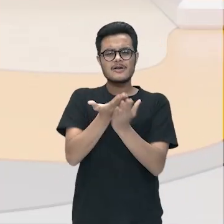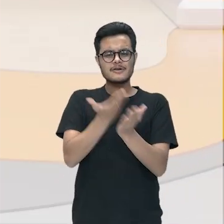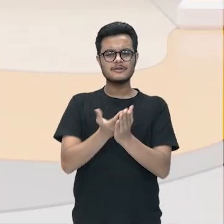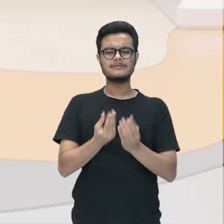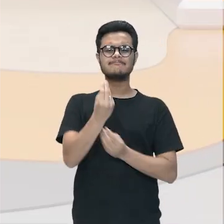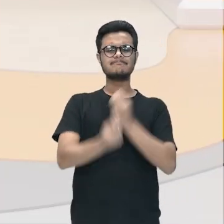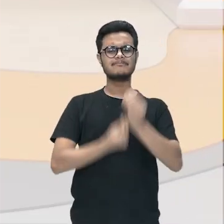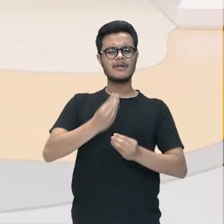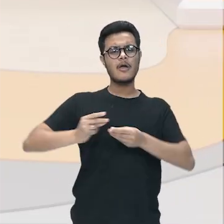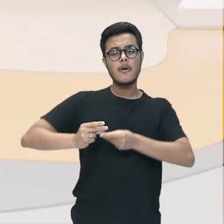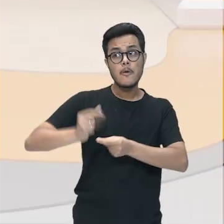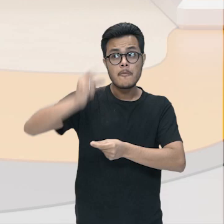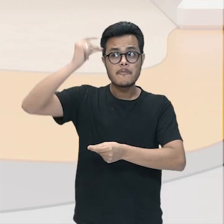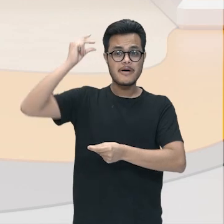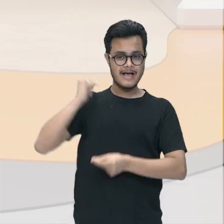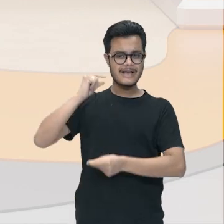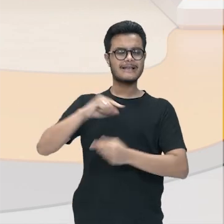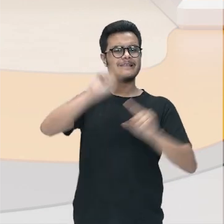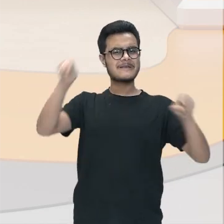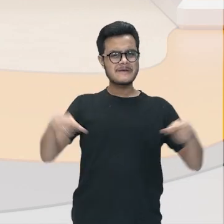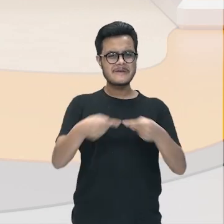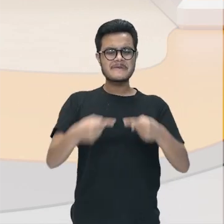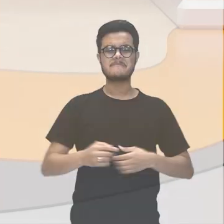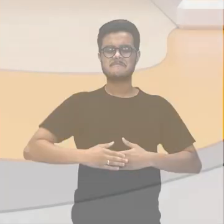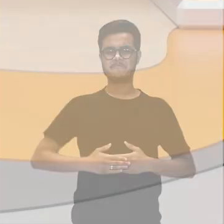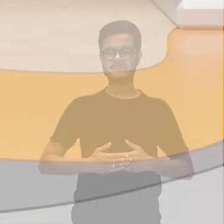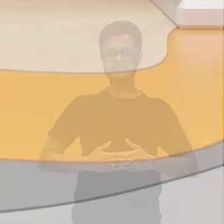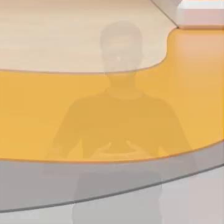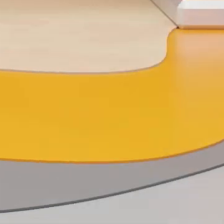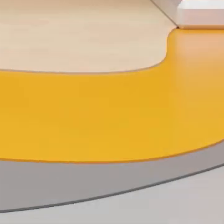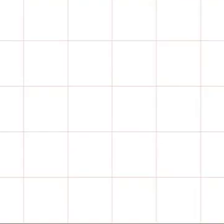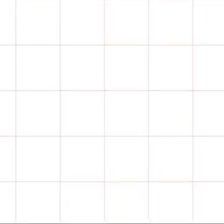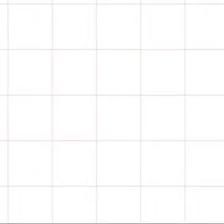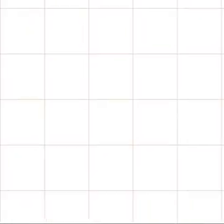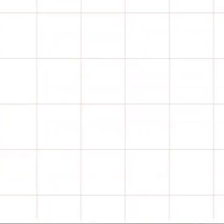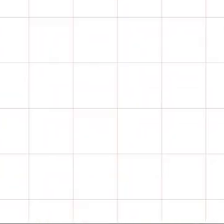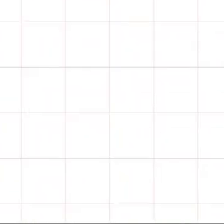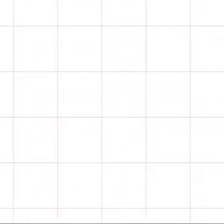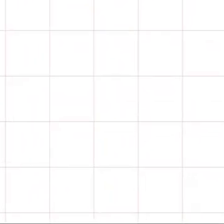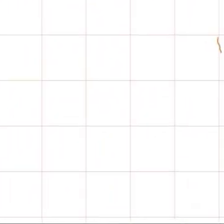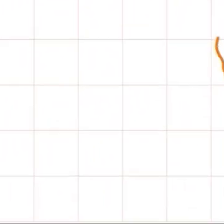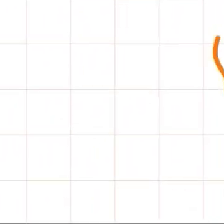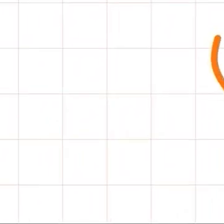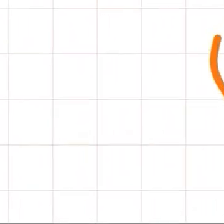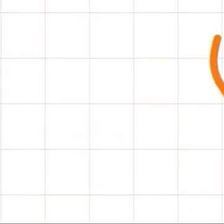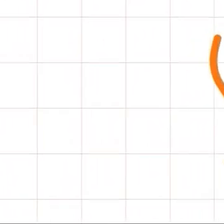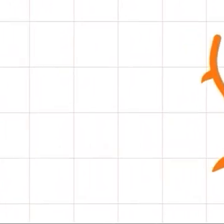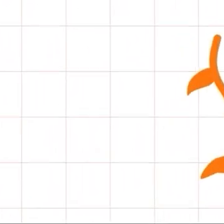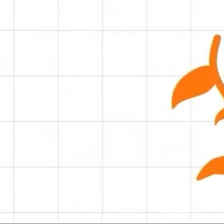dessa antiguidade ligada à Grécia e Roma. Acompanha comigo.